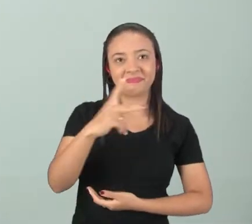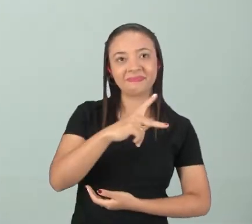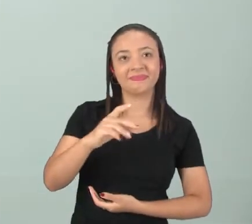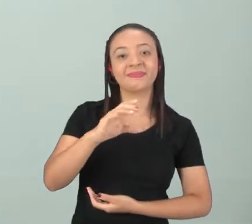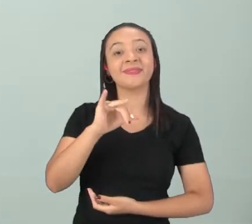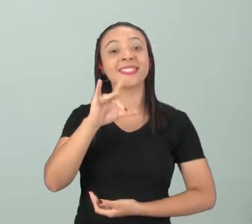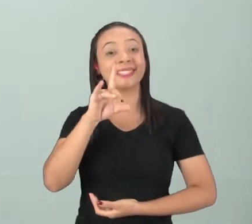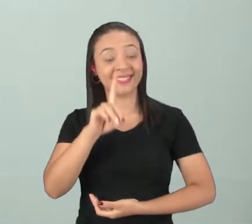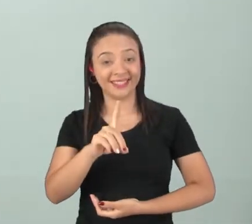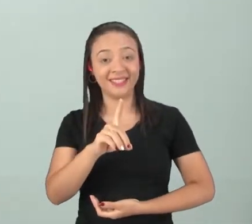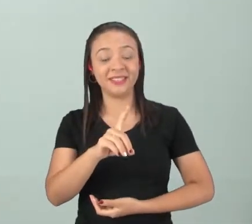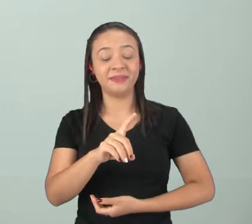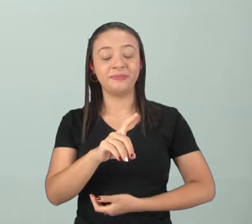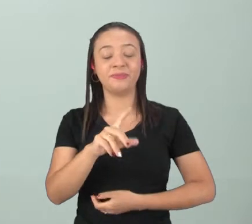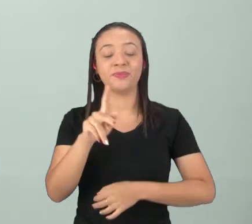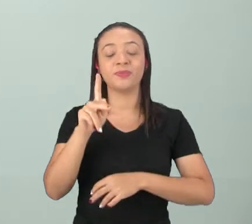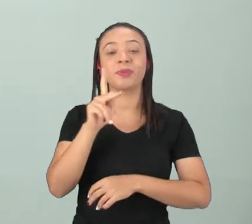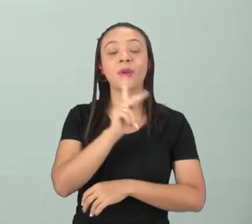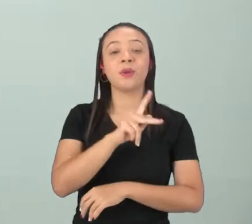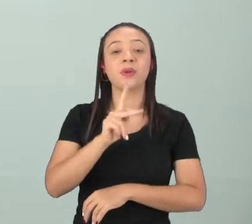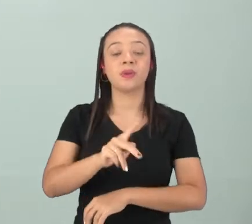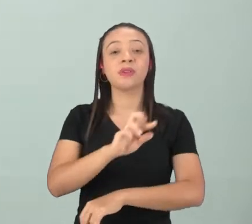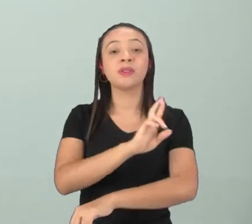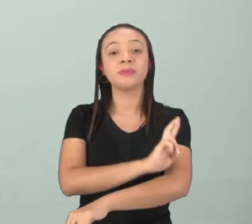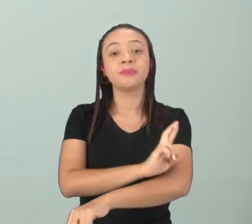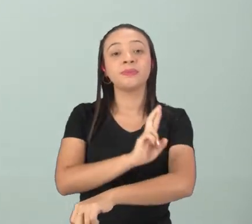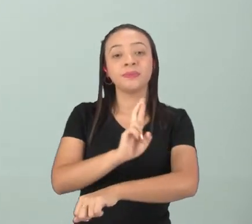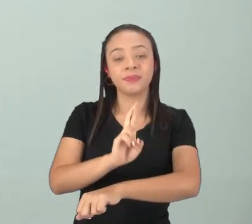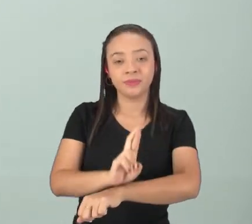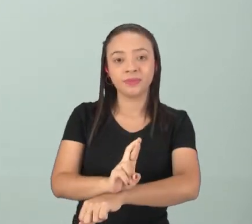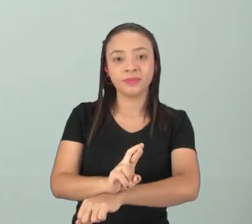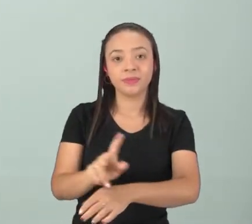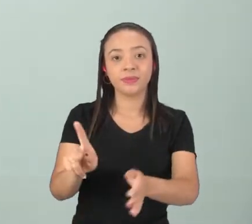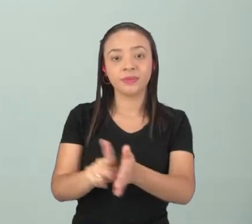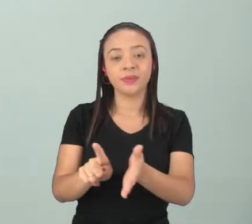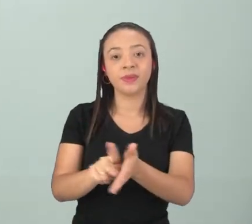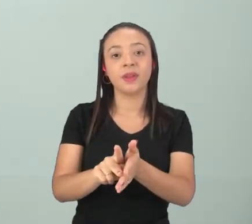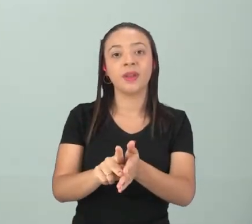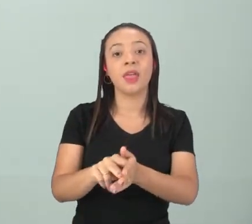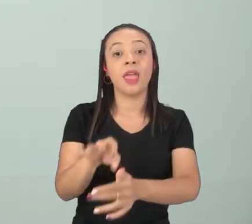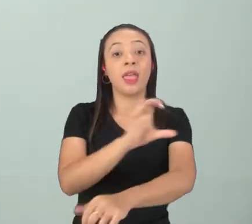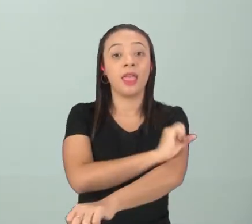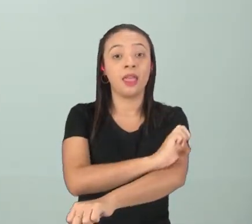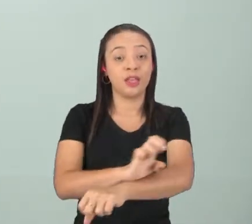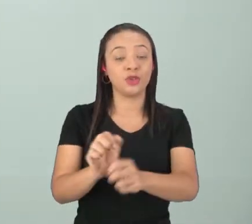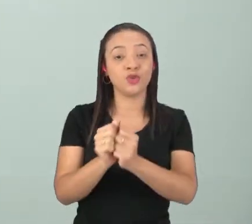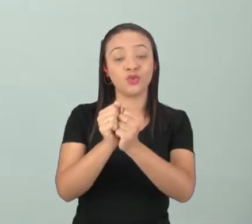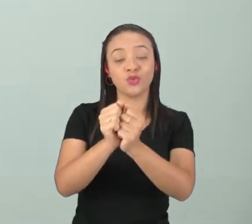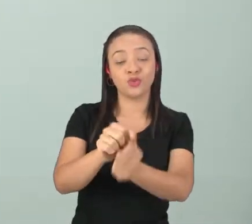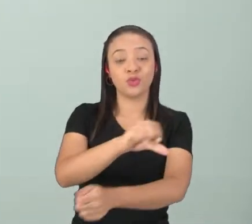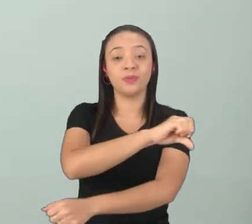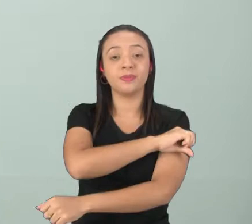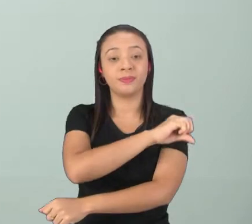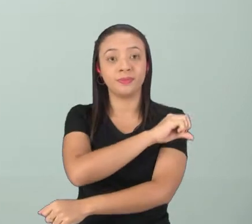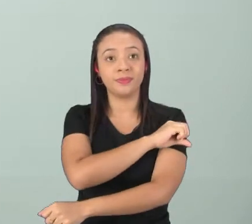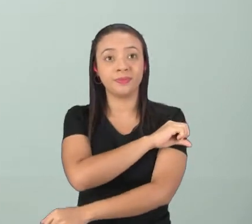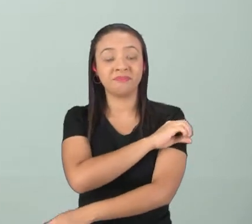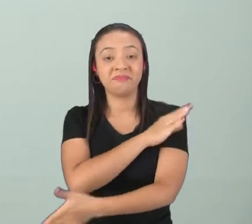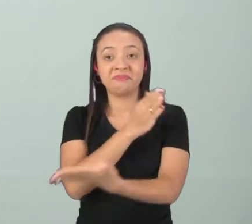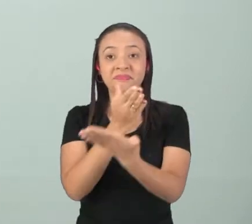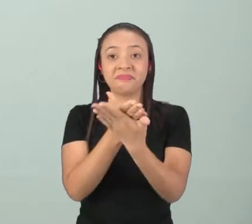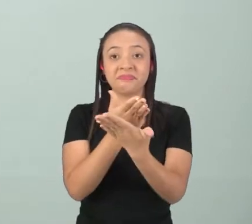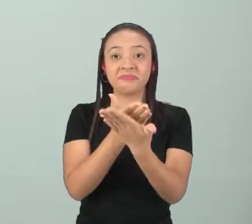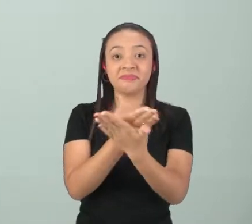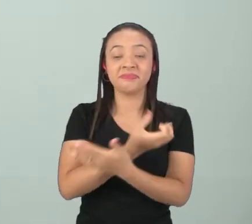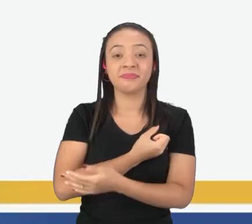Professor Cid Mauro, ensino religioso, assessor da Secretaria de Educação, com vocês juntos no 9º ano para a